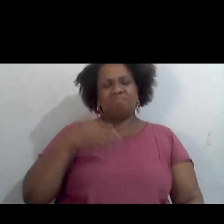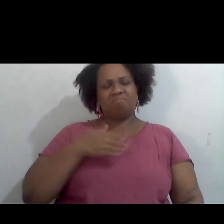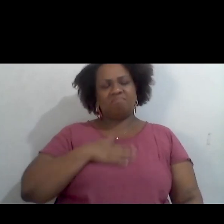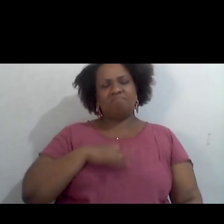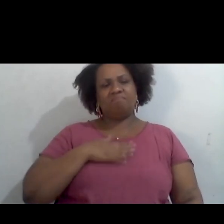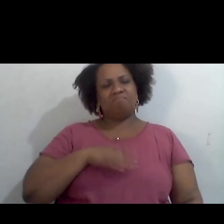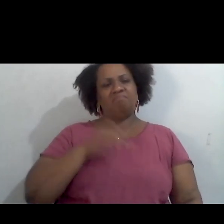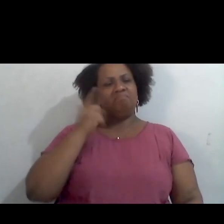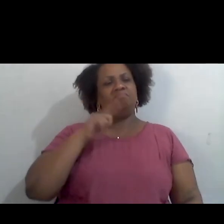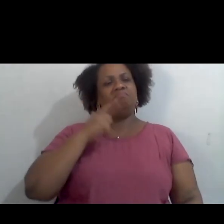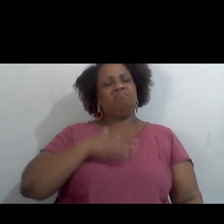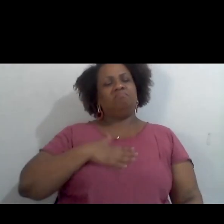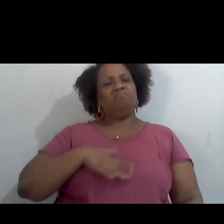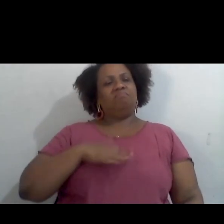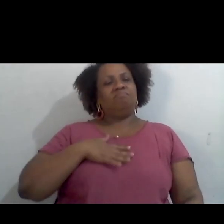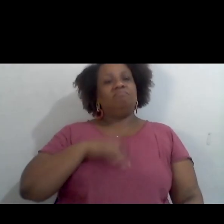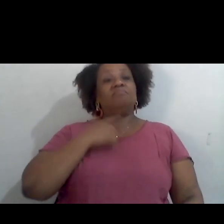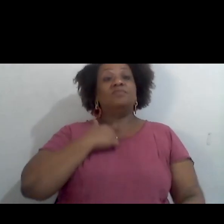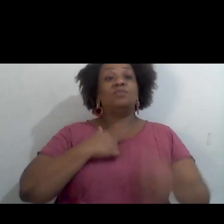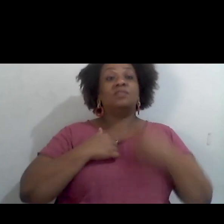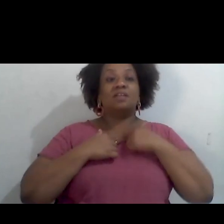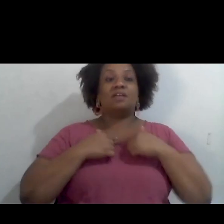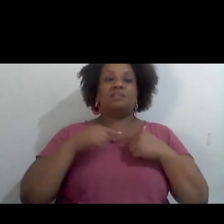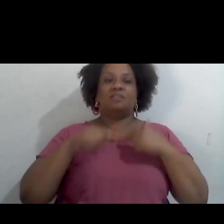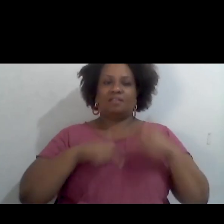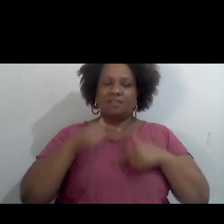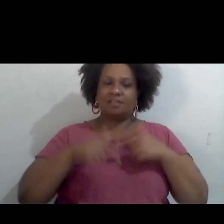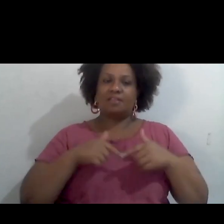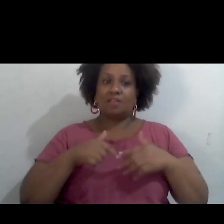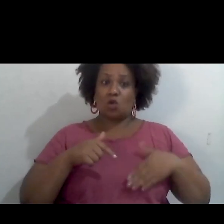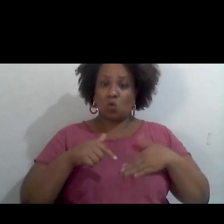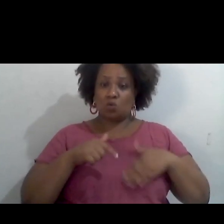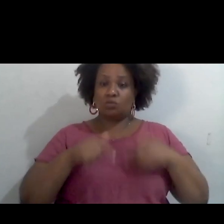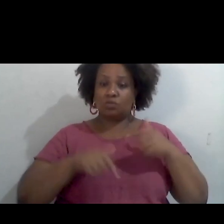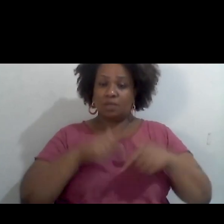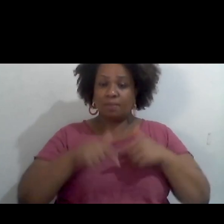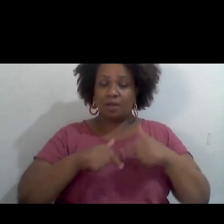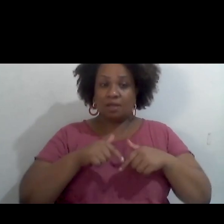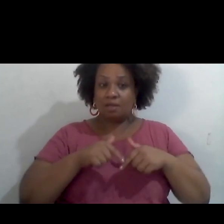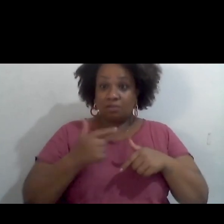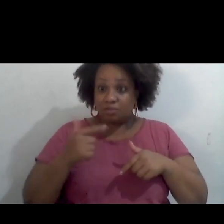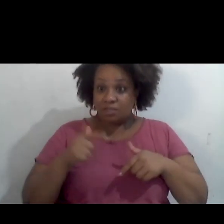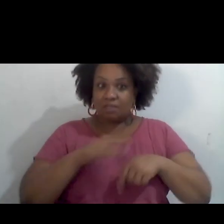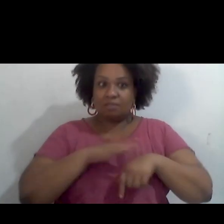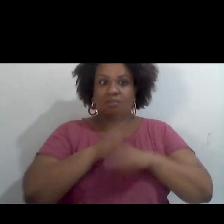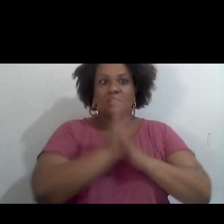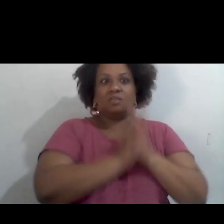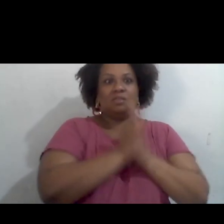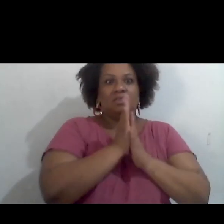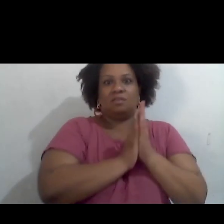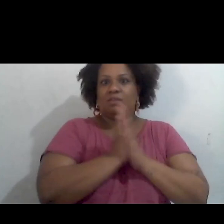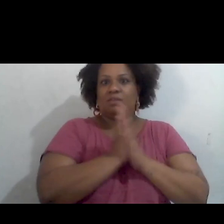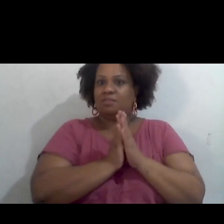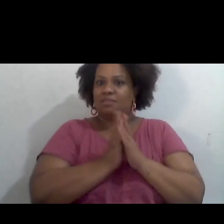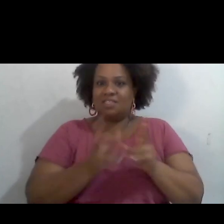compromisso e muita vontade de trabalhar. Eu gosto de trabalhar. Quando não estou trabalhando, eu estou no meu momento de ansiedade, então eu preciso estar trabalhando sempre. Sou aquela